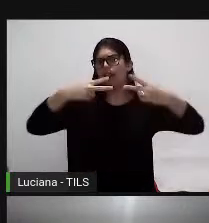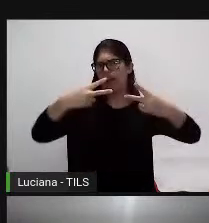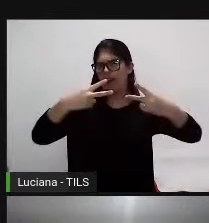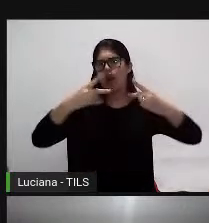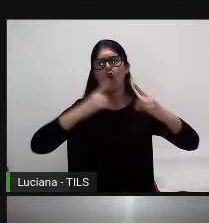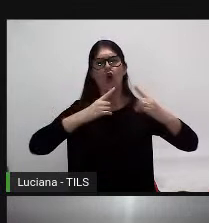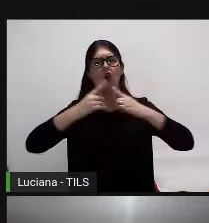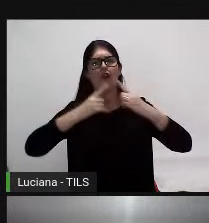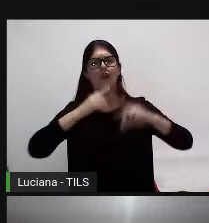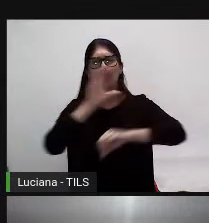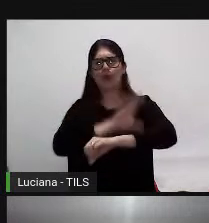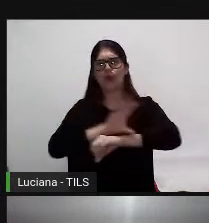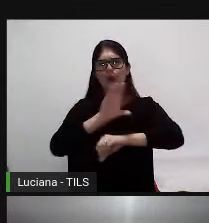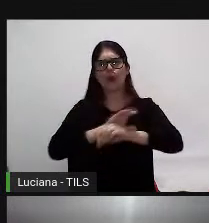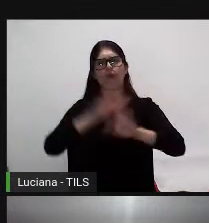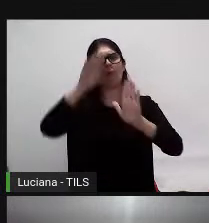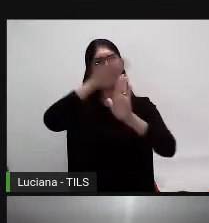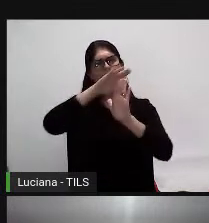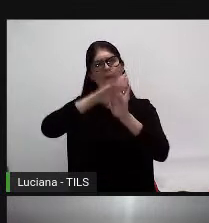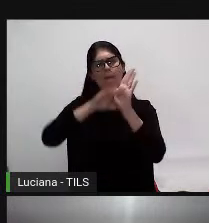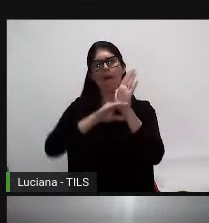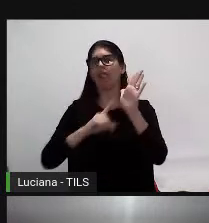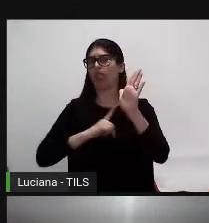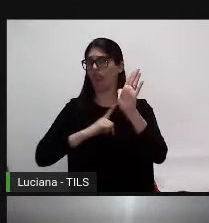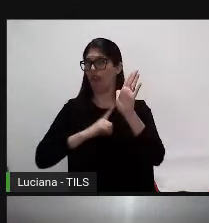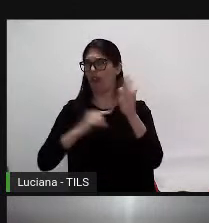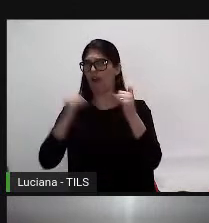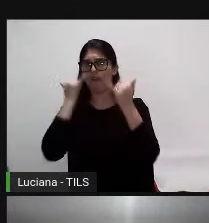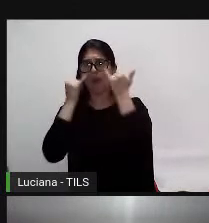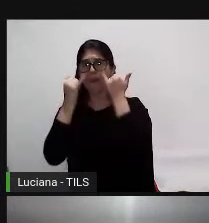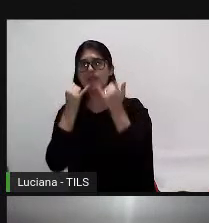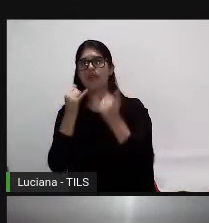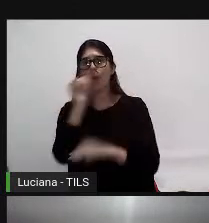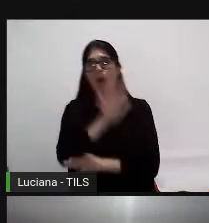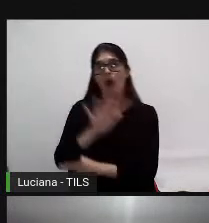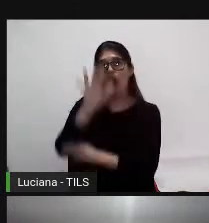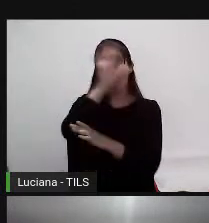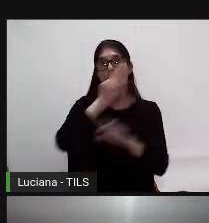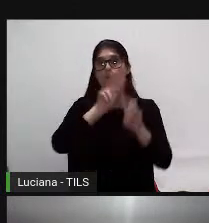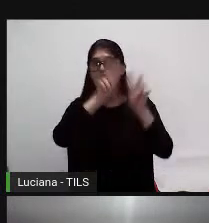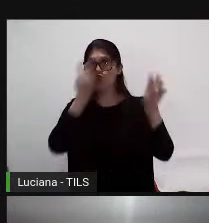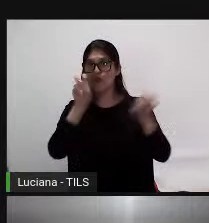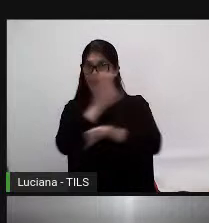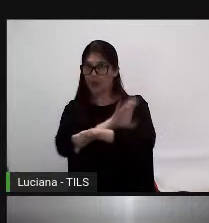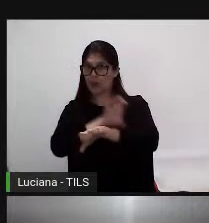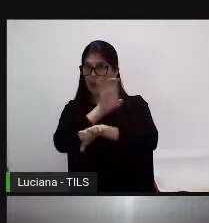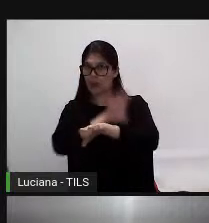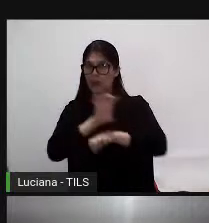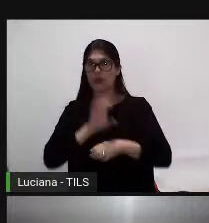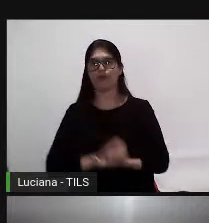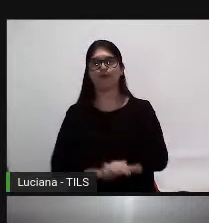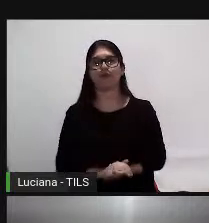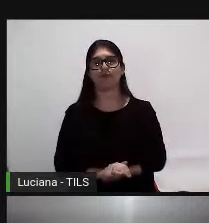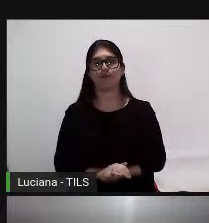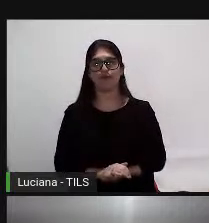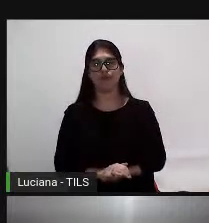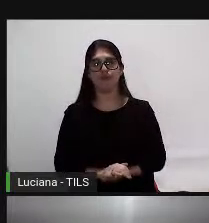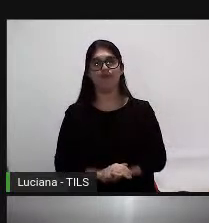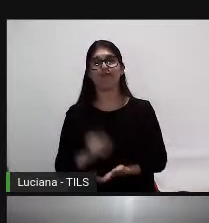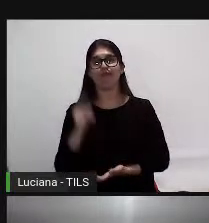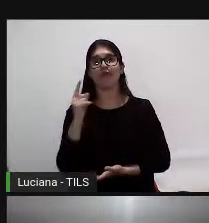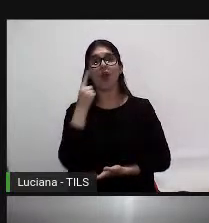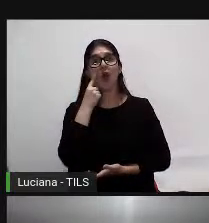curso, para mandar que é alguma questão mais ampla relativa ao curso. E isso aqui é